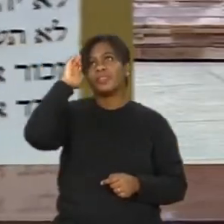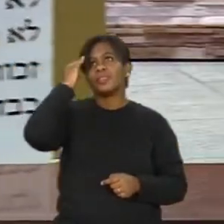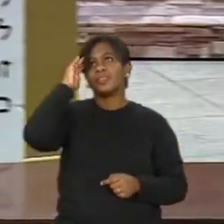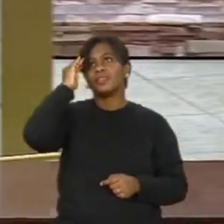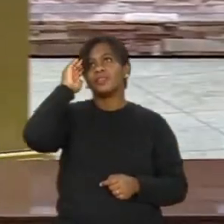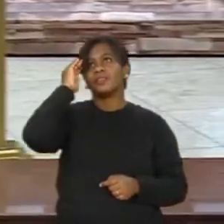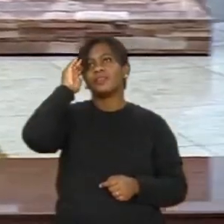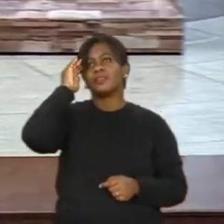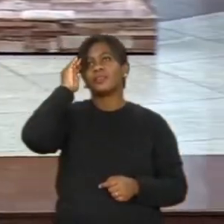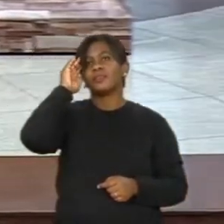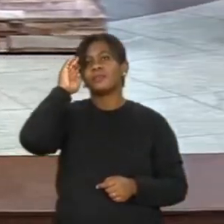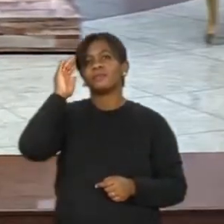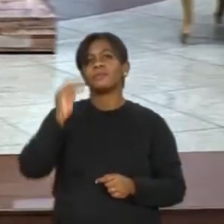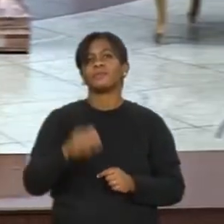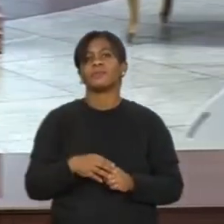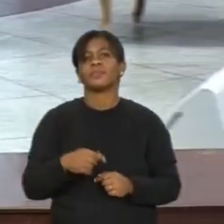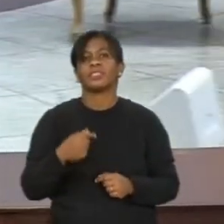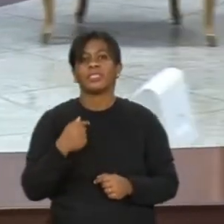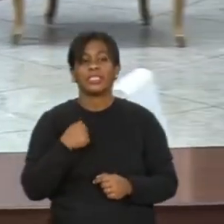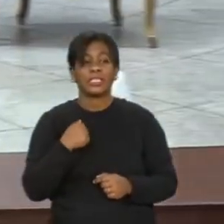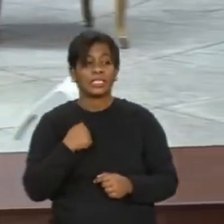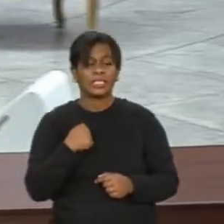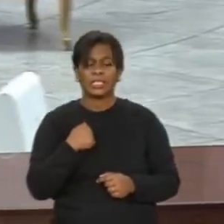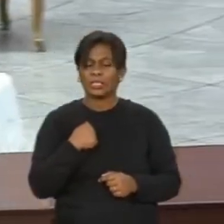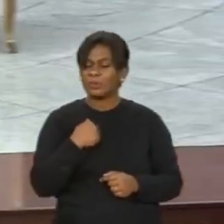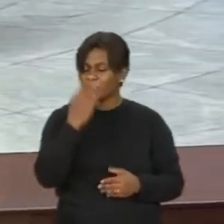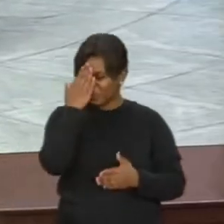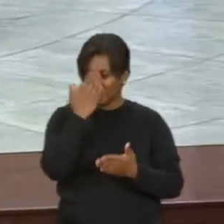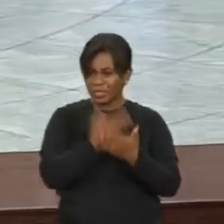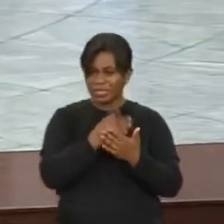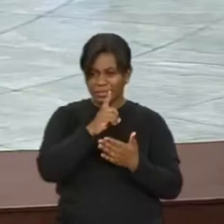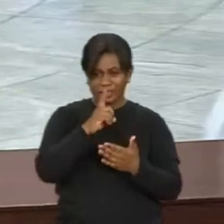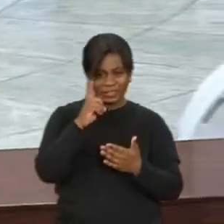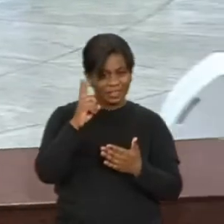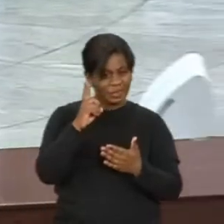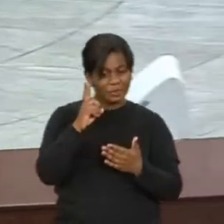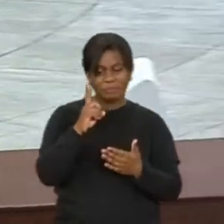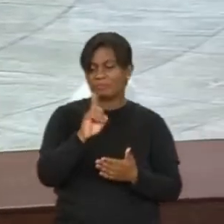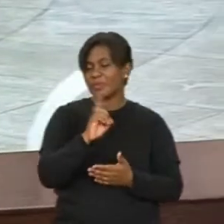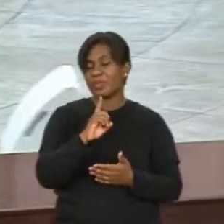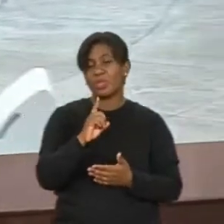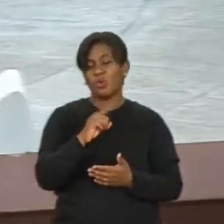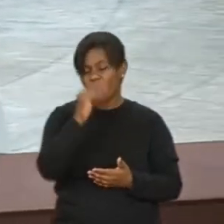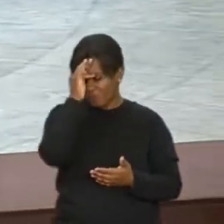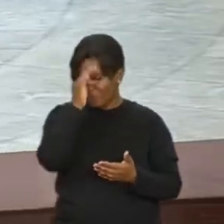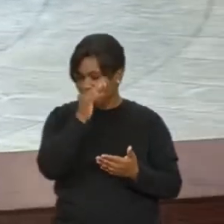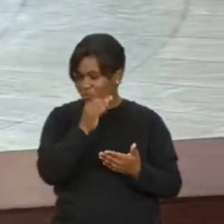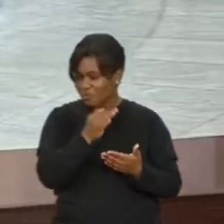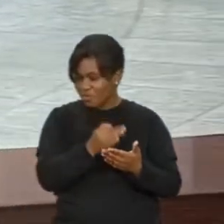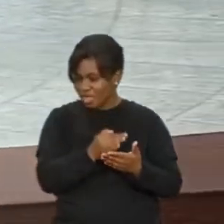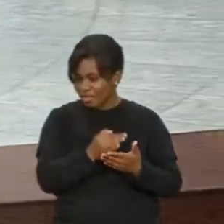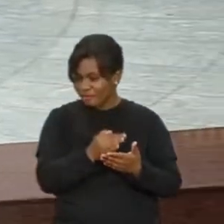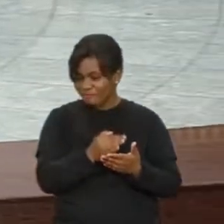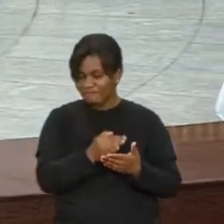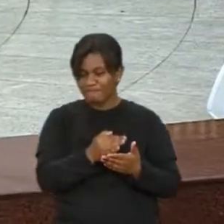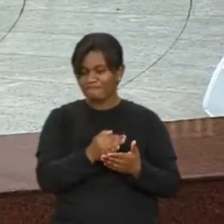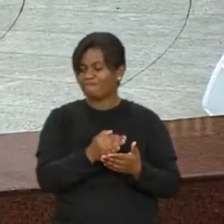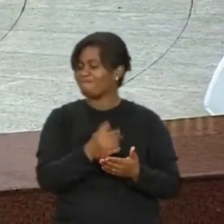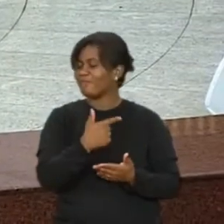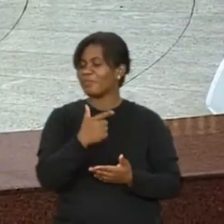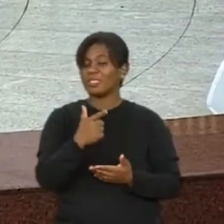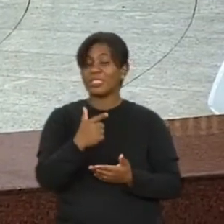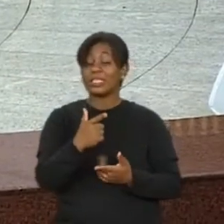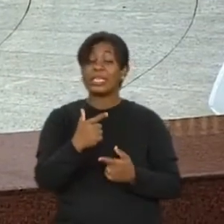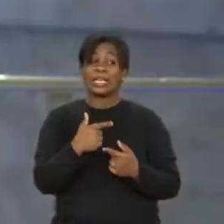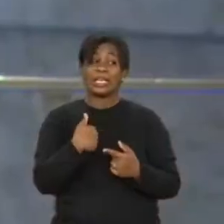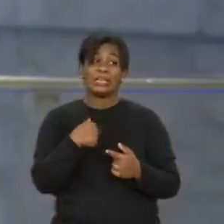Eu entendi, e eu não estava confiando em Deus como deveria, eu não estava na fé como eu deveria. Eu até estava fazendo de uma